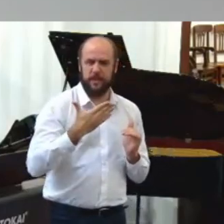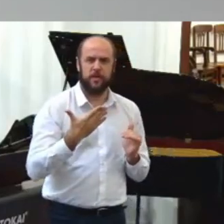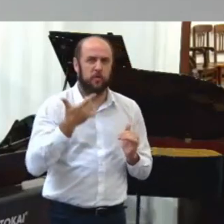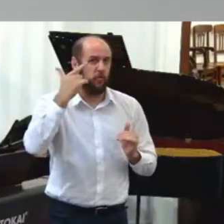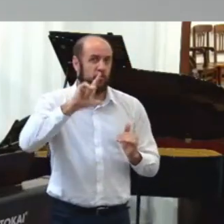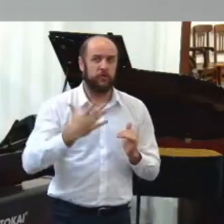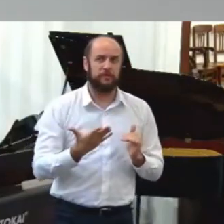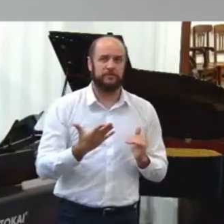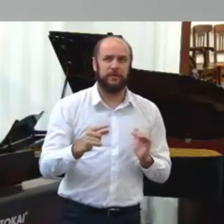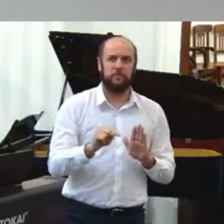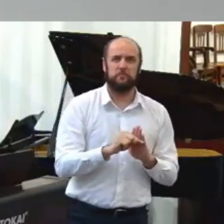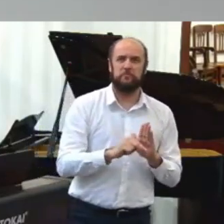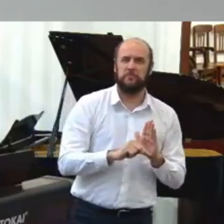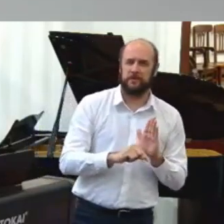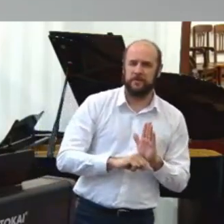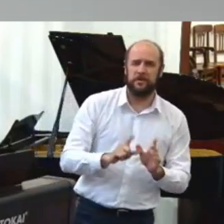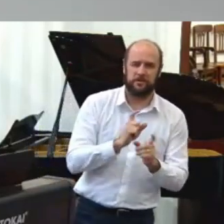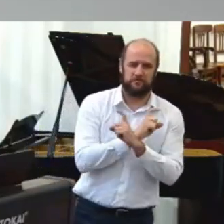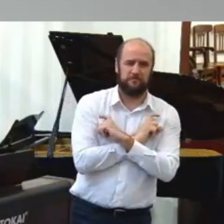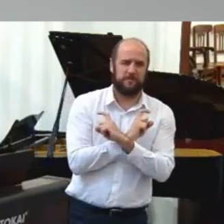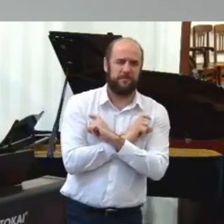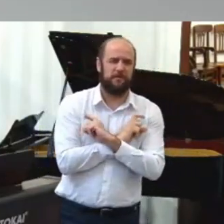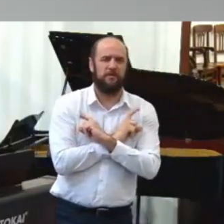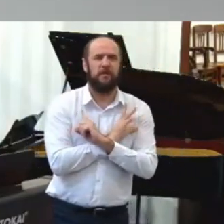que o plano de Faraó se